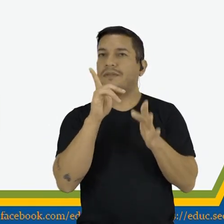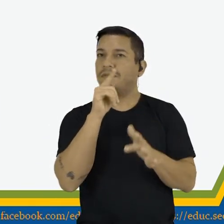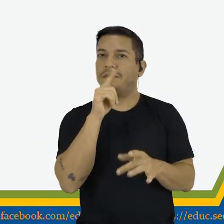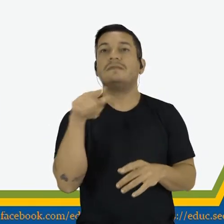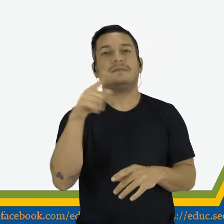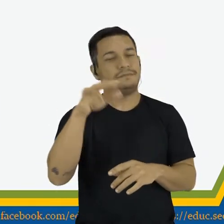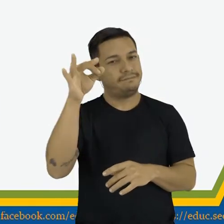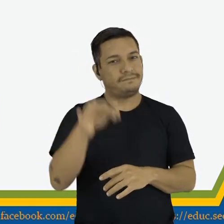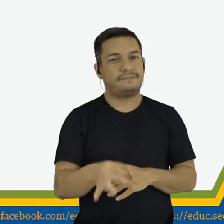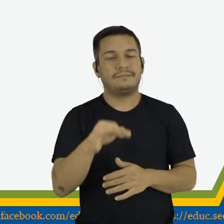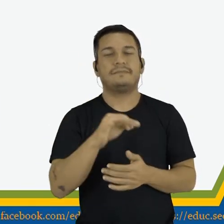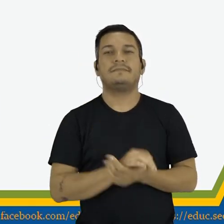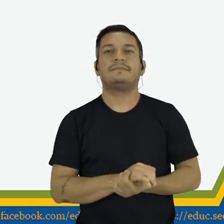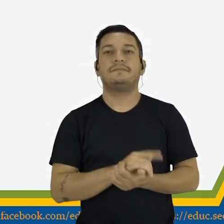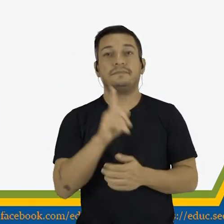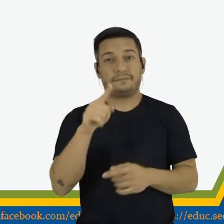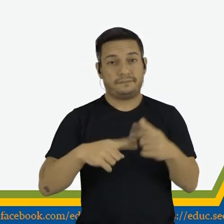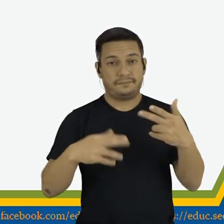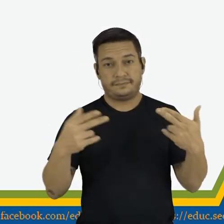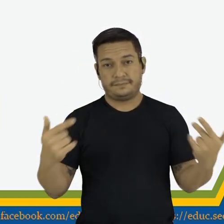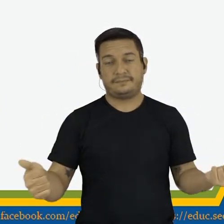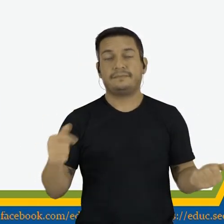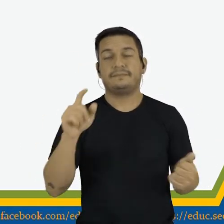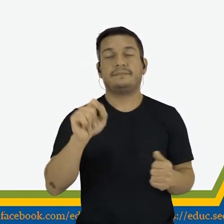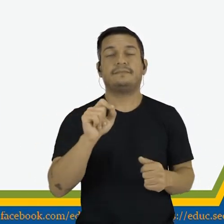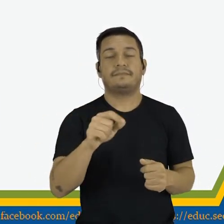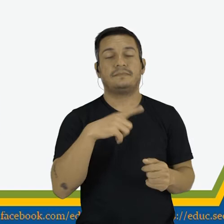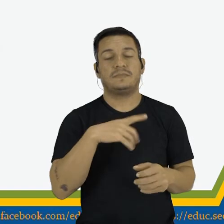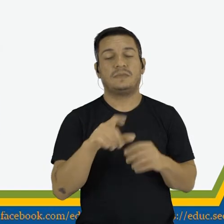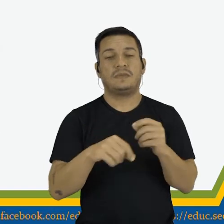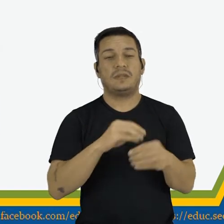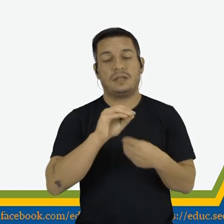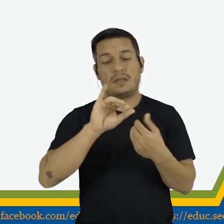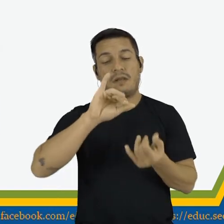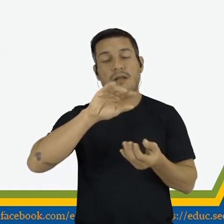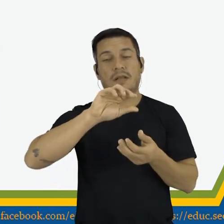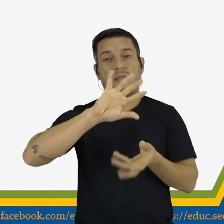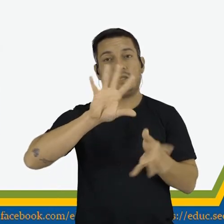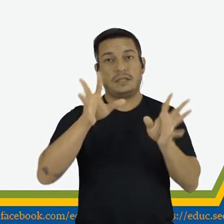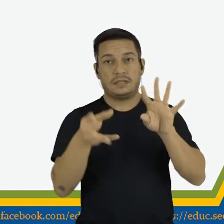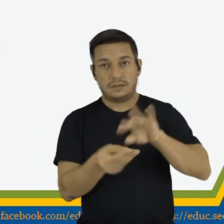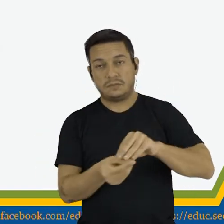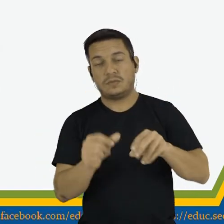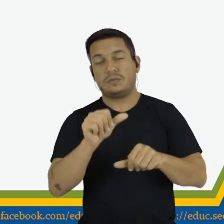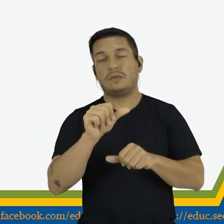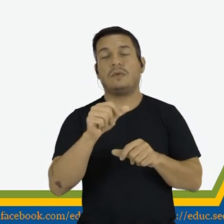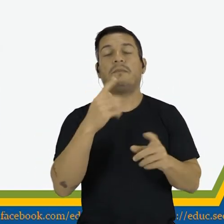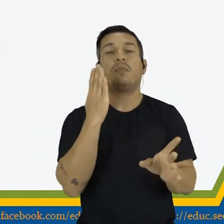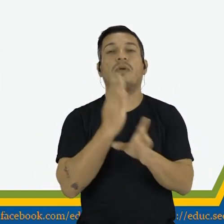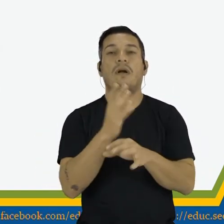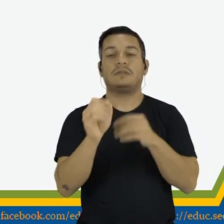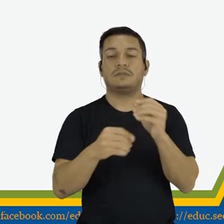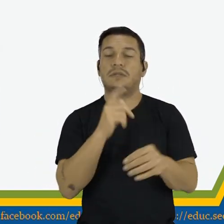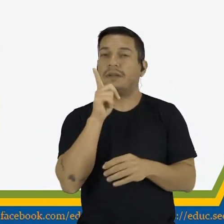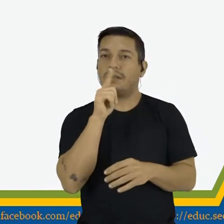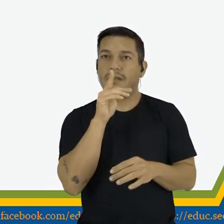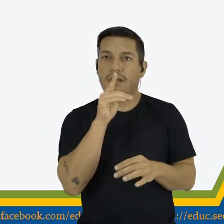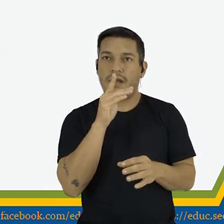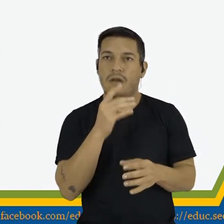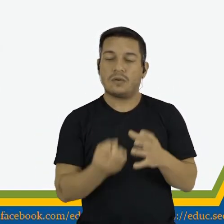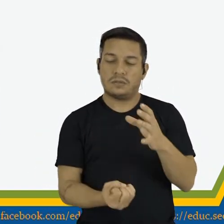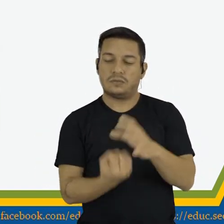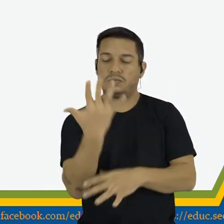está certo. Esse material, ele ficou transformado por conta da umidade